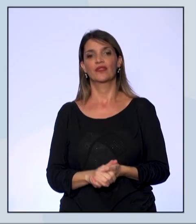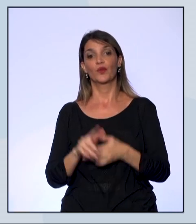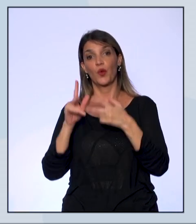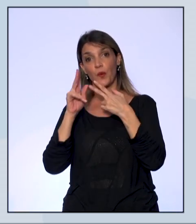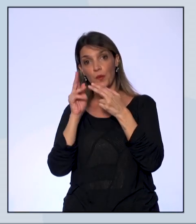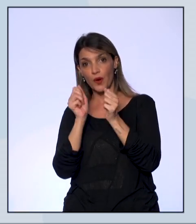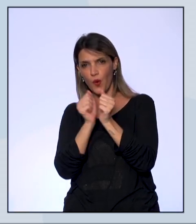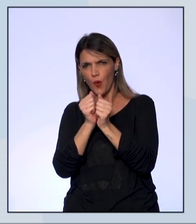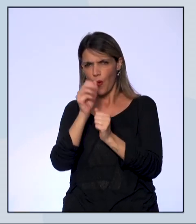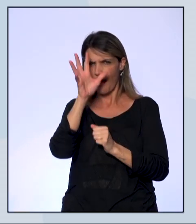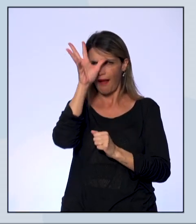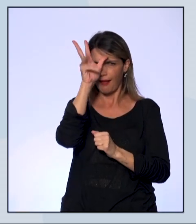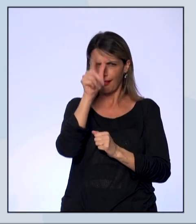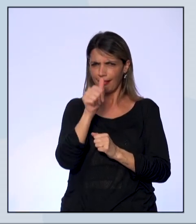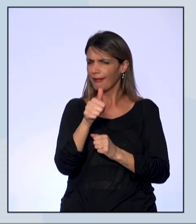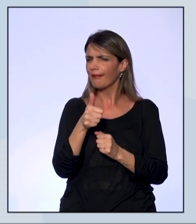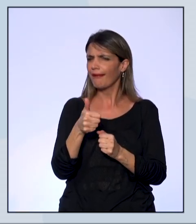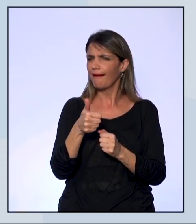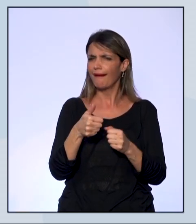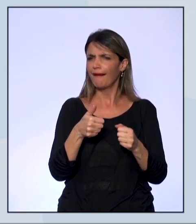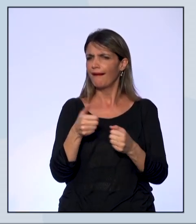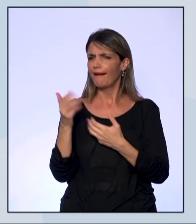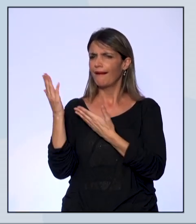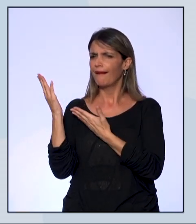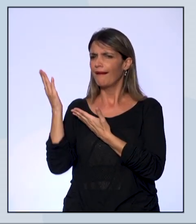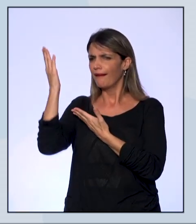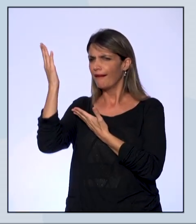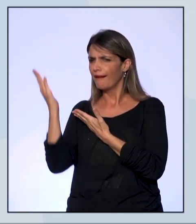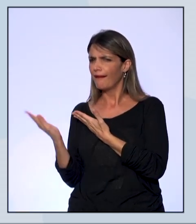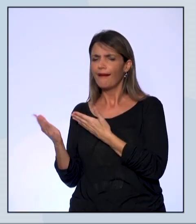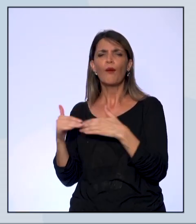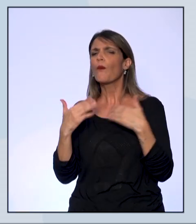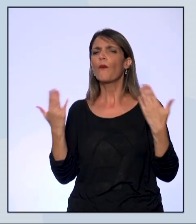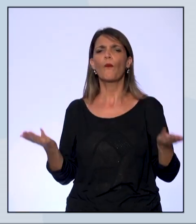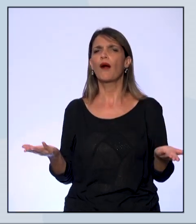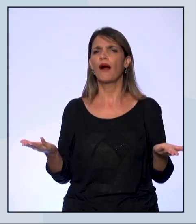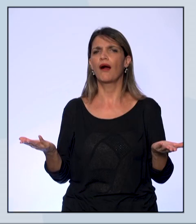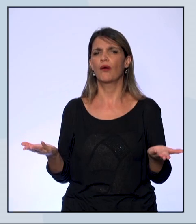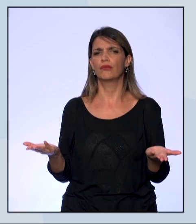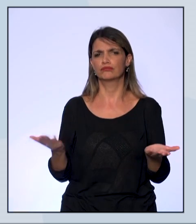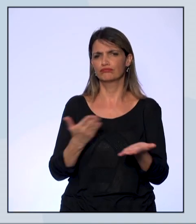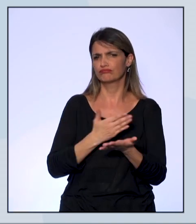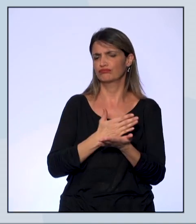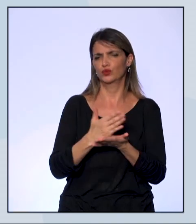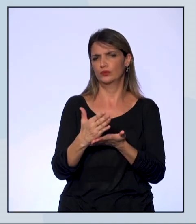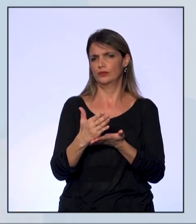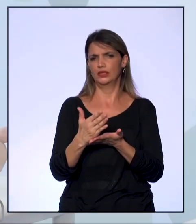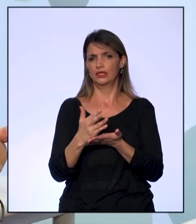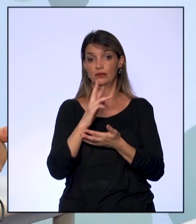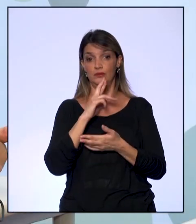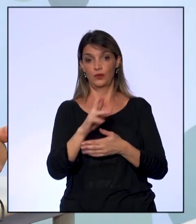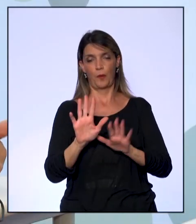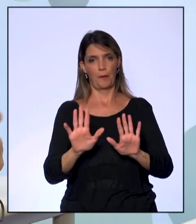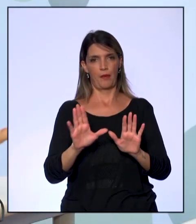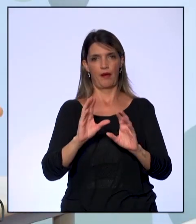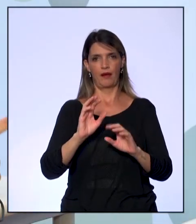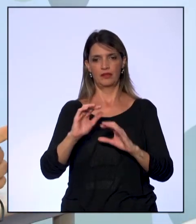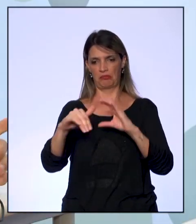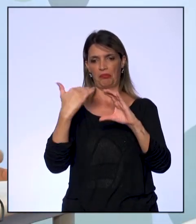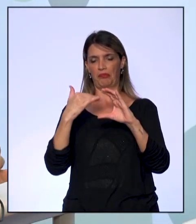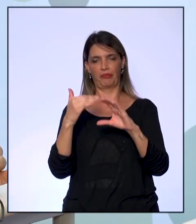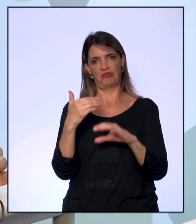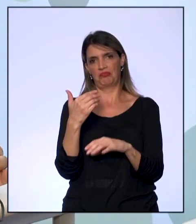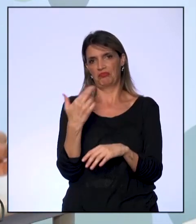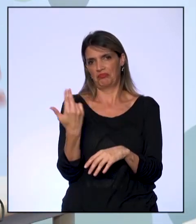em qual dessas expressões como nós vamos tempestade em copo d'água lá no início vocês tentaram responder mas o 7 não deu né